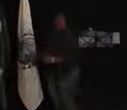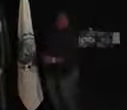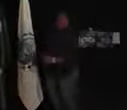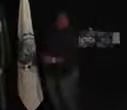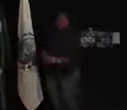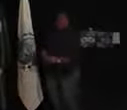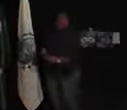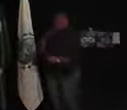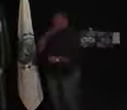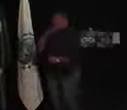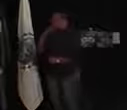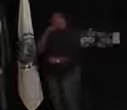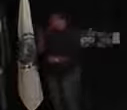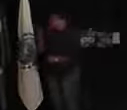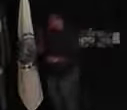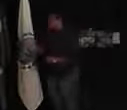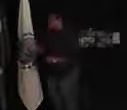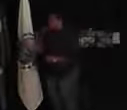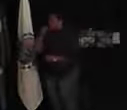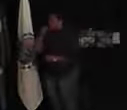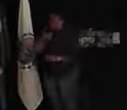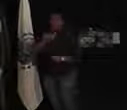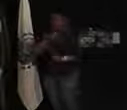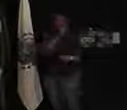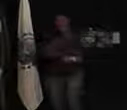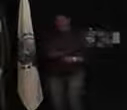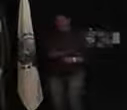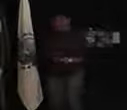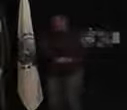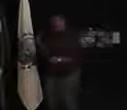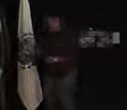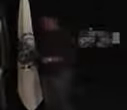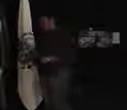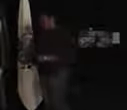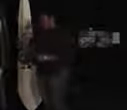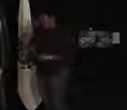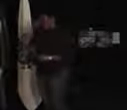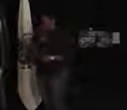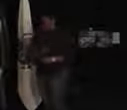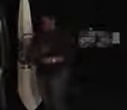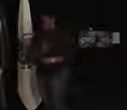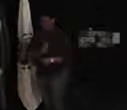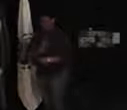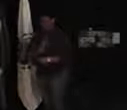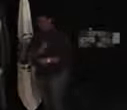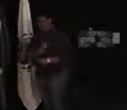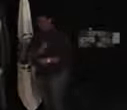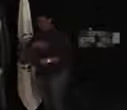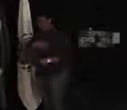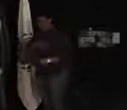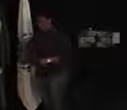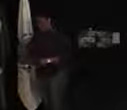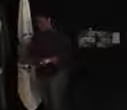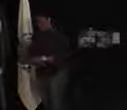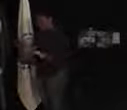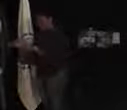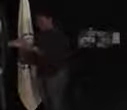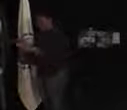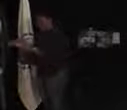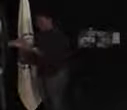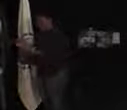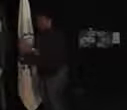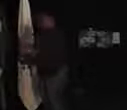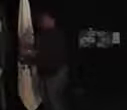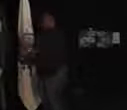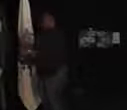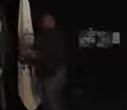que acontecem. Aí a mãe se lembra: meu Deus, depois de tanta dificuldade para sentar, para corrigir isso, eu vou